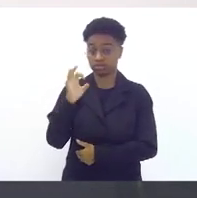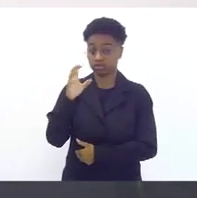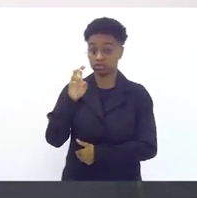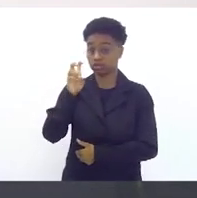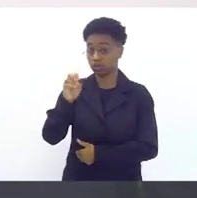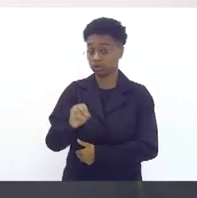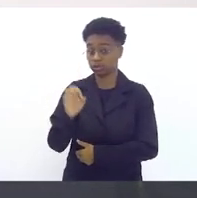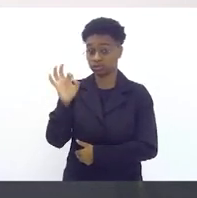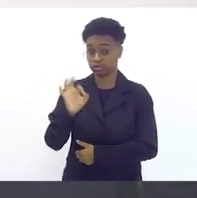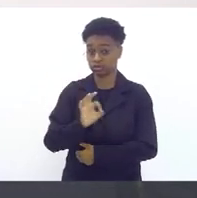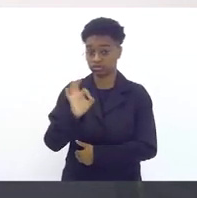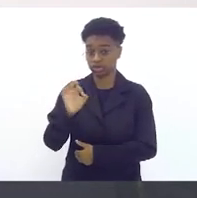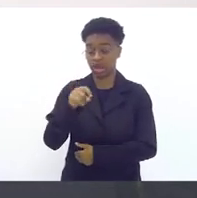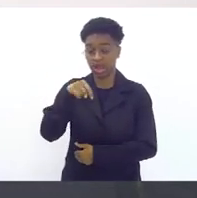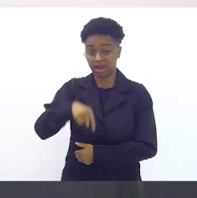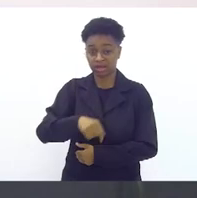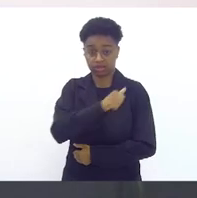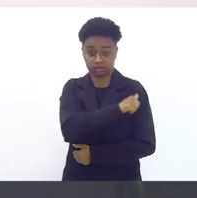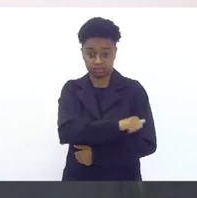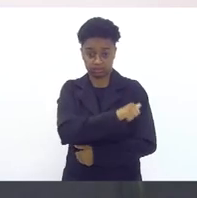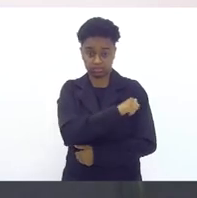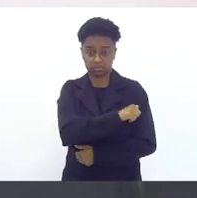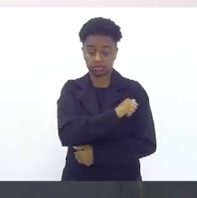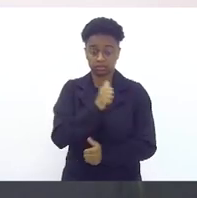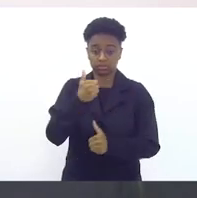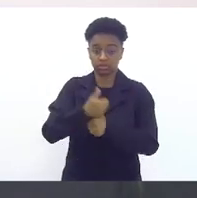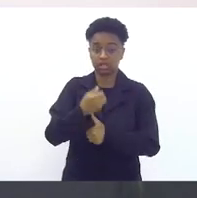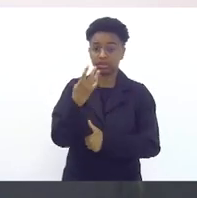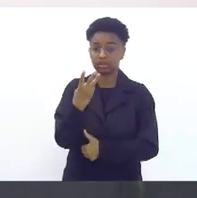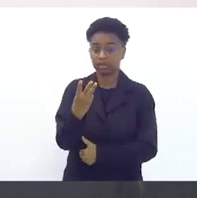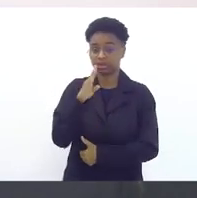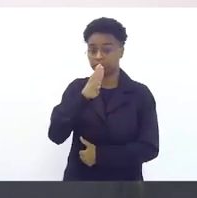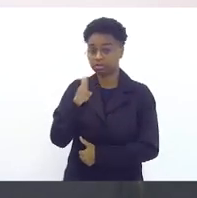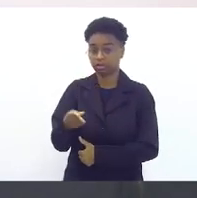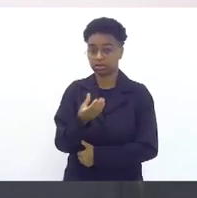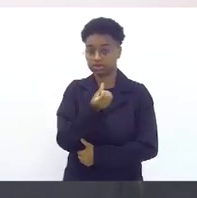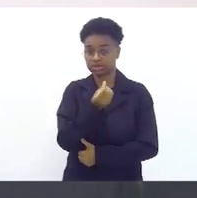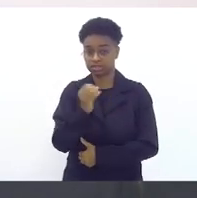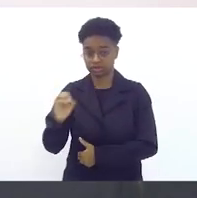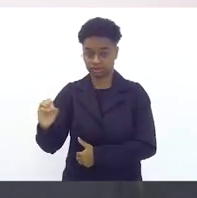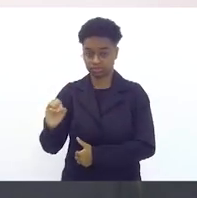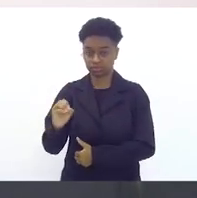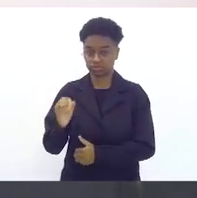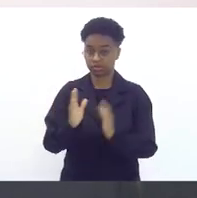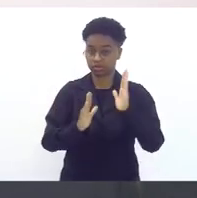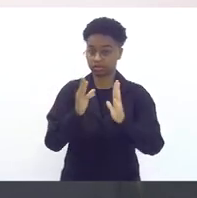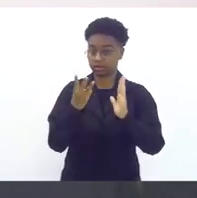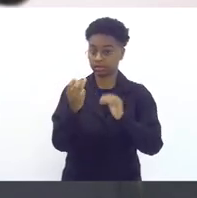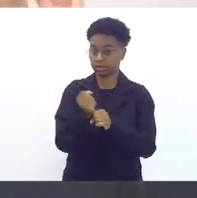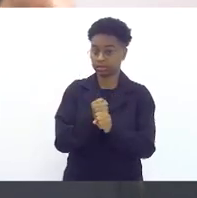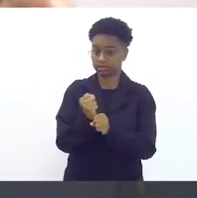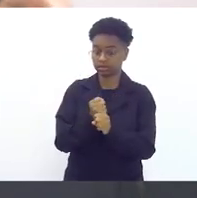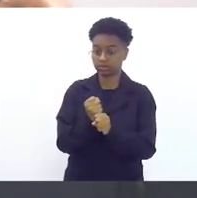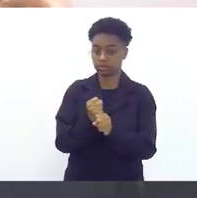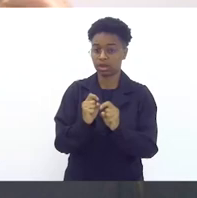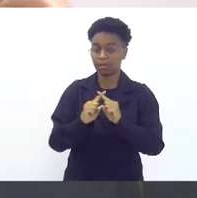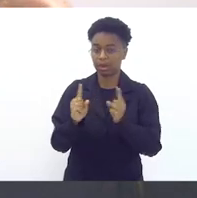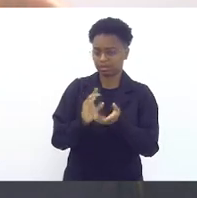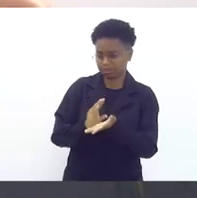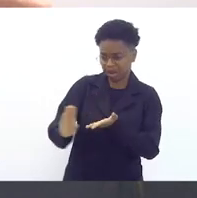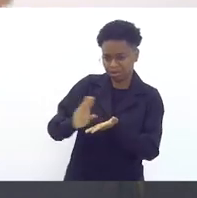50%. E para o Rio de Janeiro vão compensar 3 bilhões e 600 em 3 anos. Mas não vão passar o dinheiro,